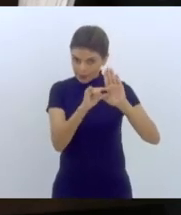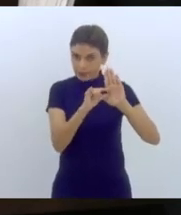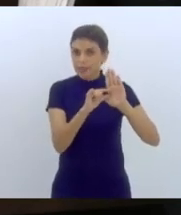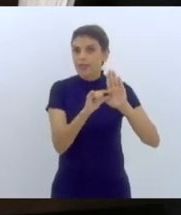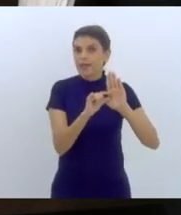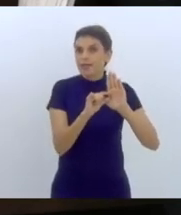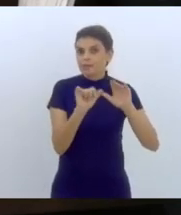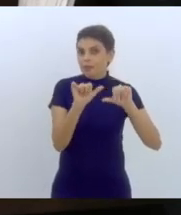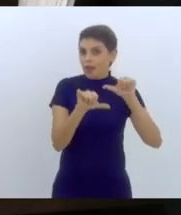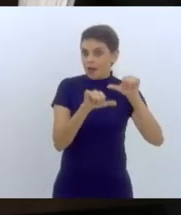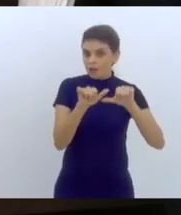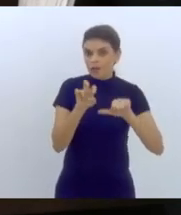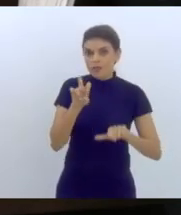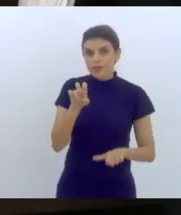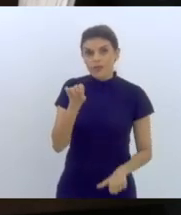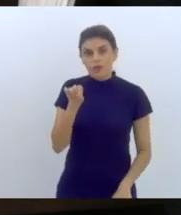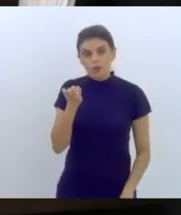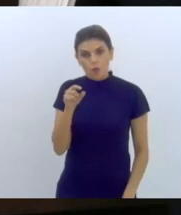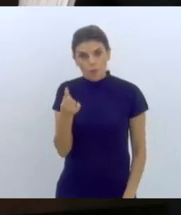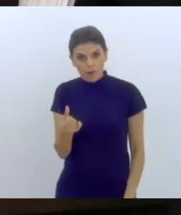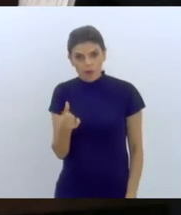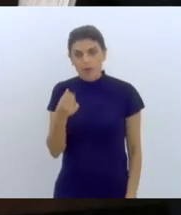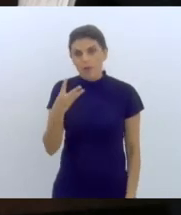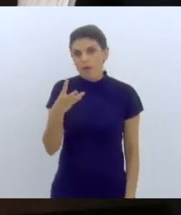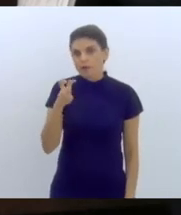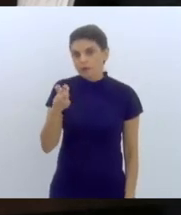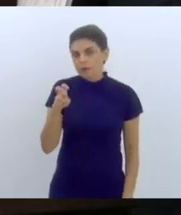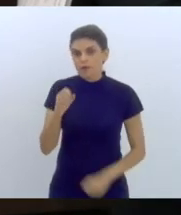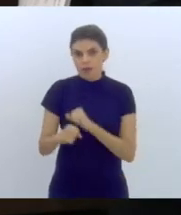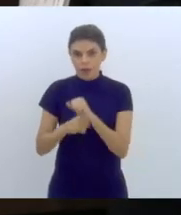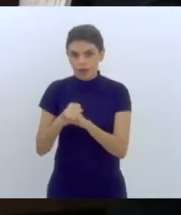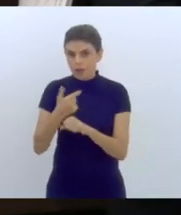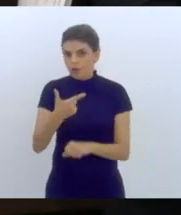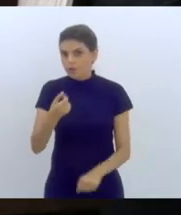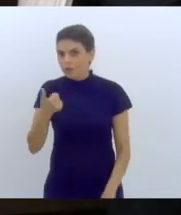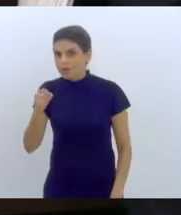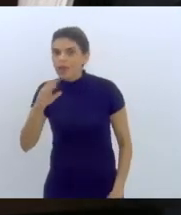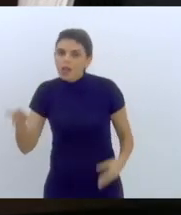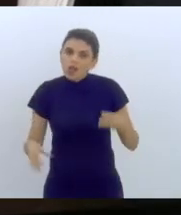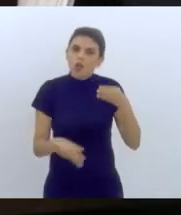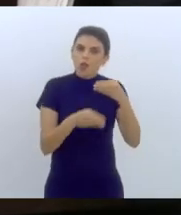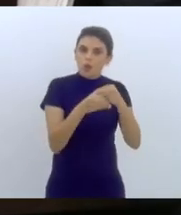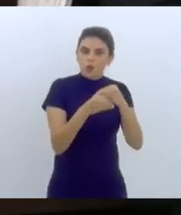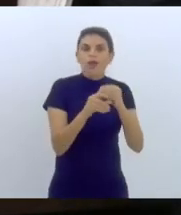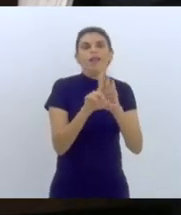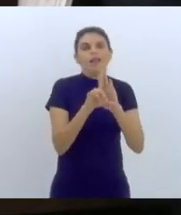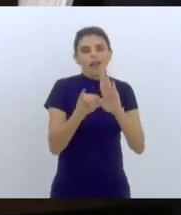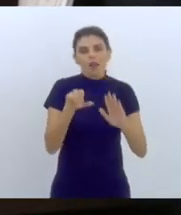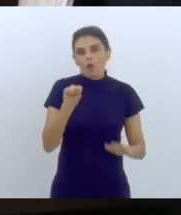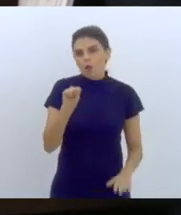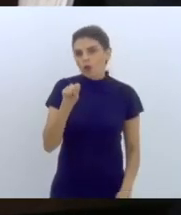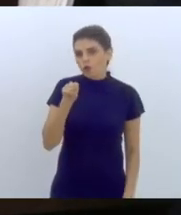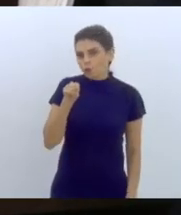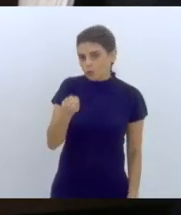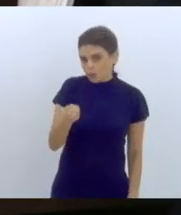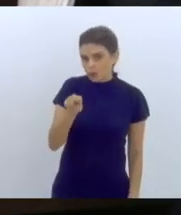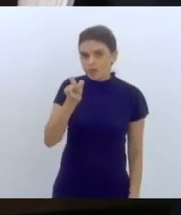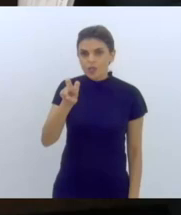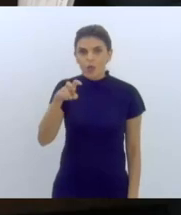escrito, altera a lei 5.645, de 6 de janeiro de 2010, incluir, e a Lei 8.054,